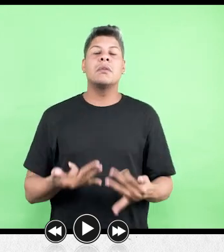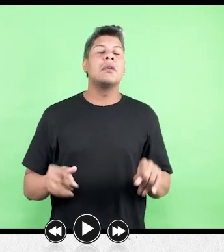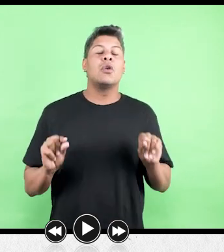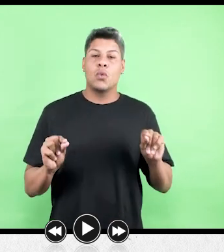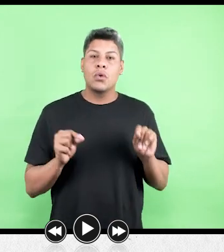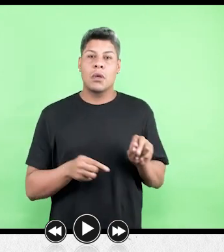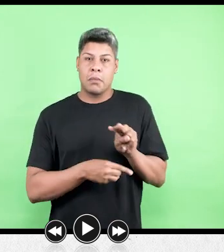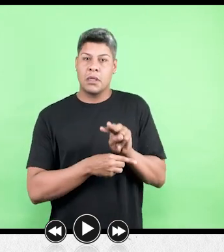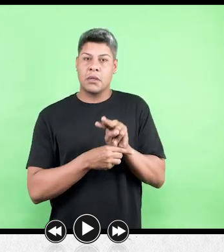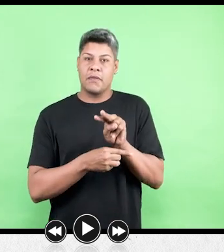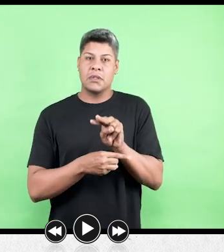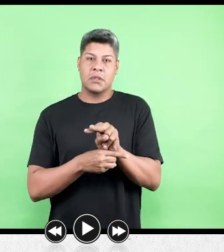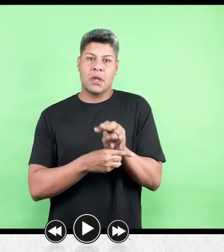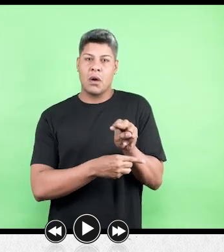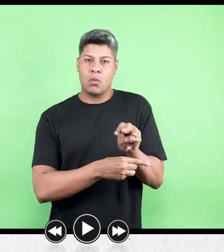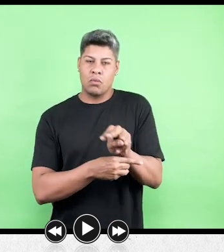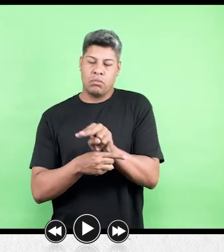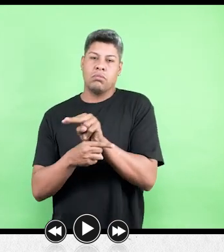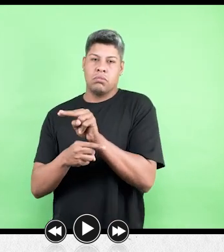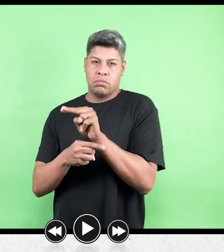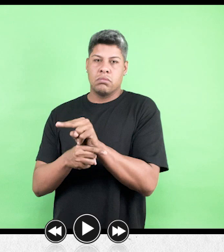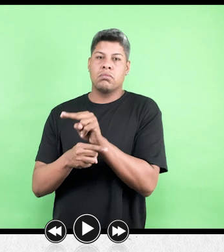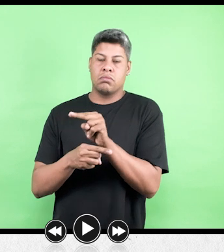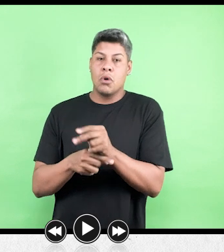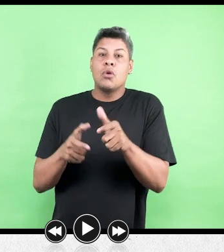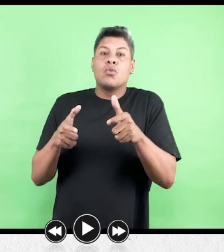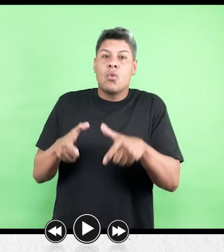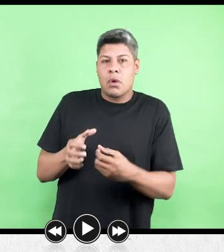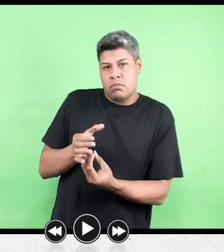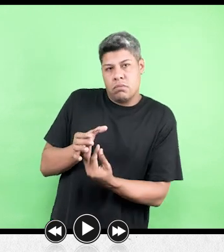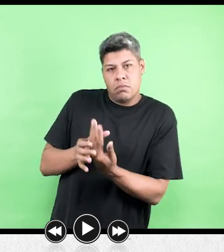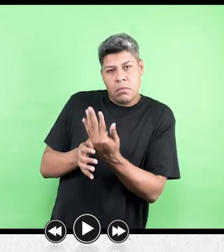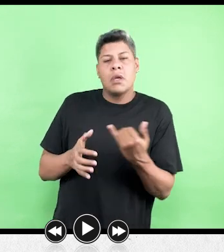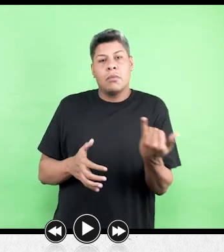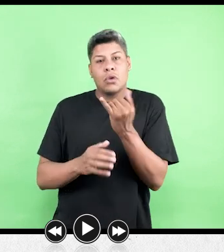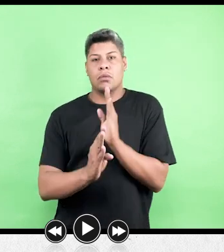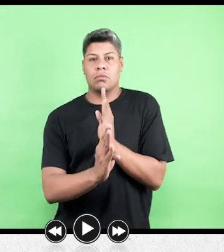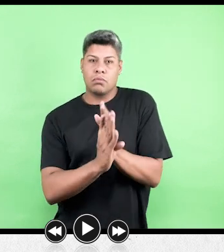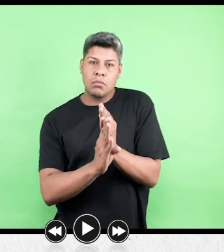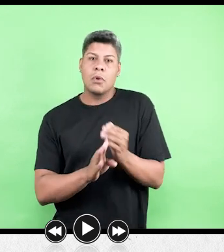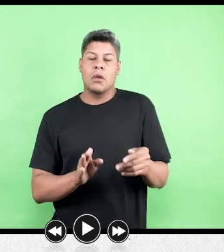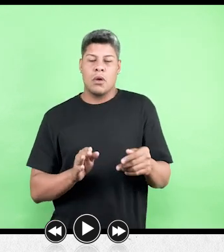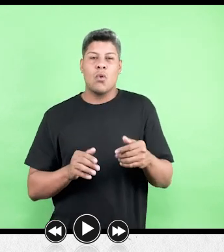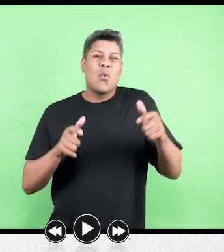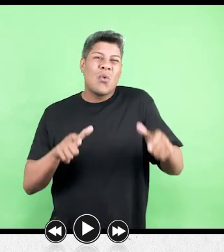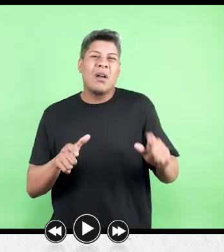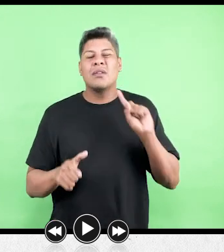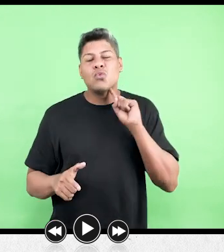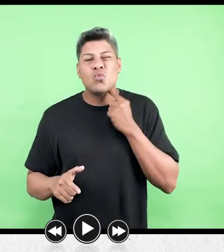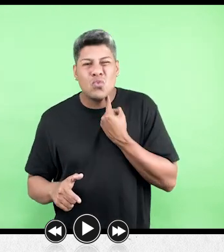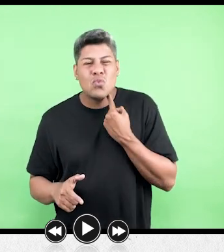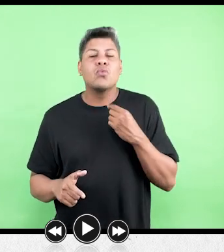de preservação e proteção dos mananciais, então é importante identificar possíveis fontes de poluição, se